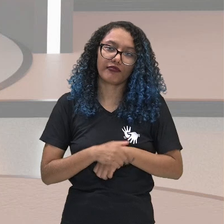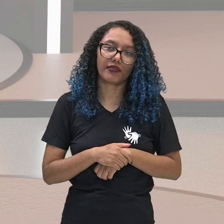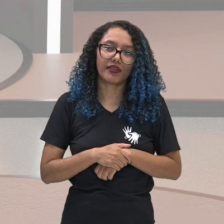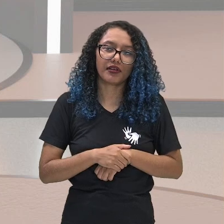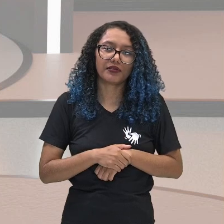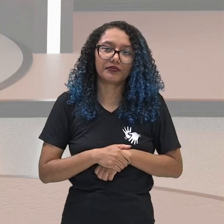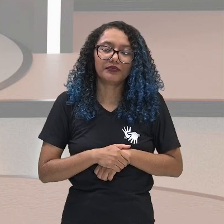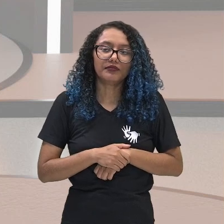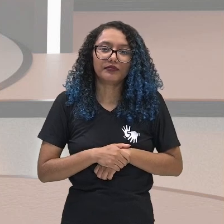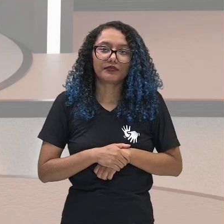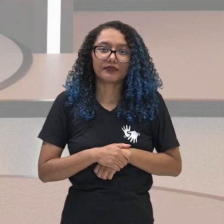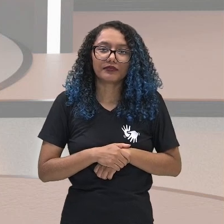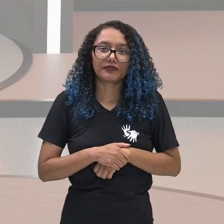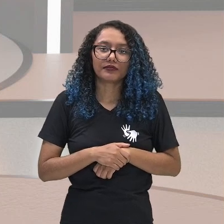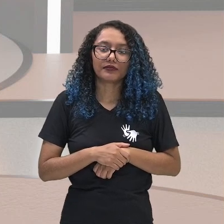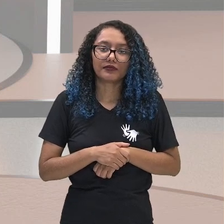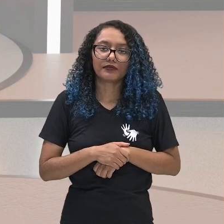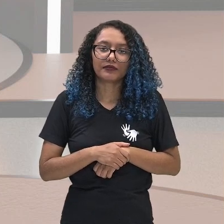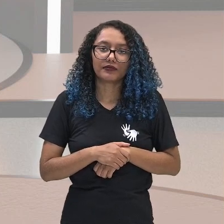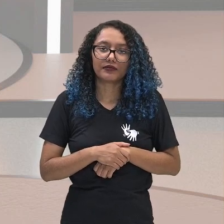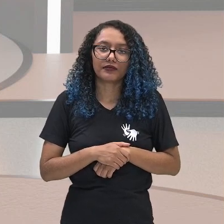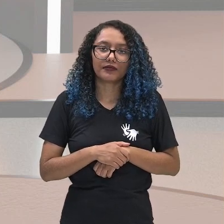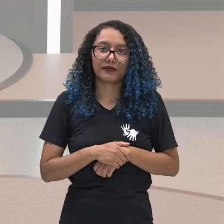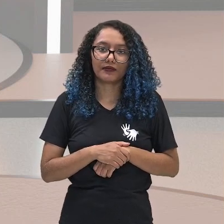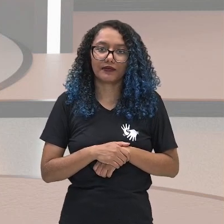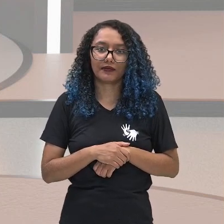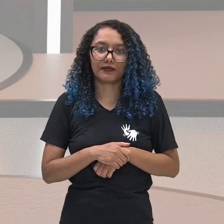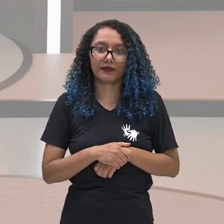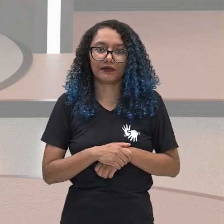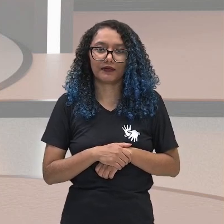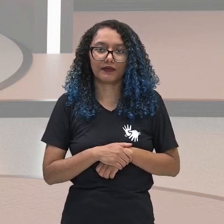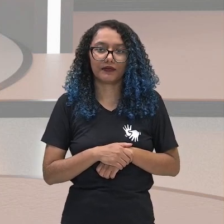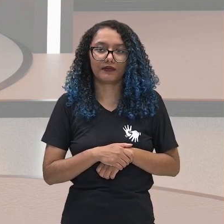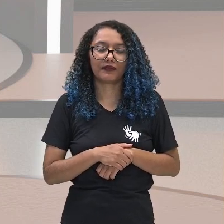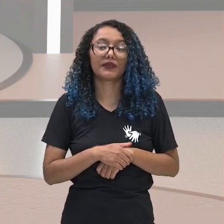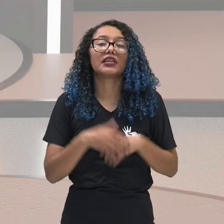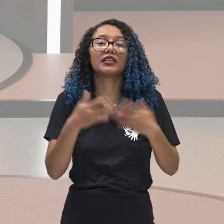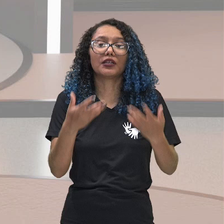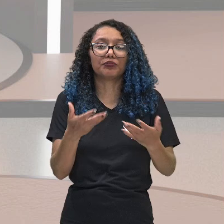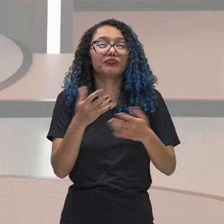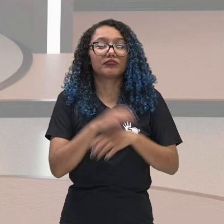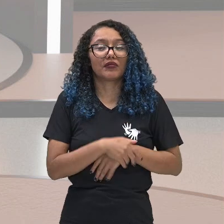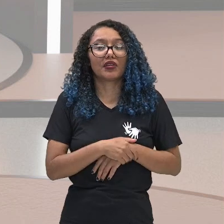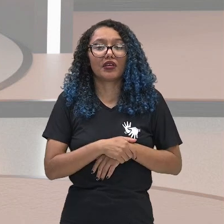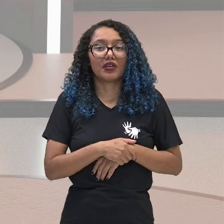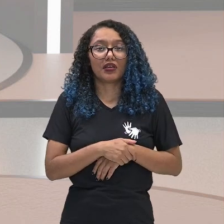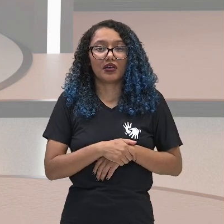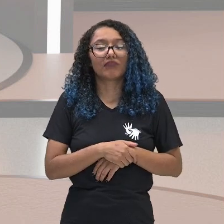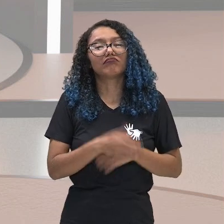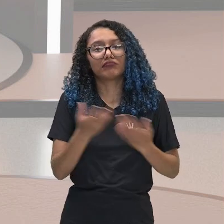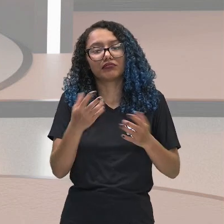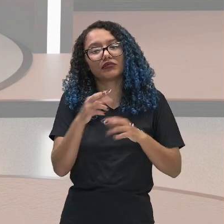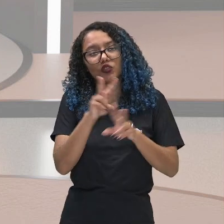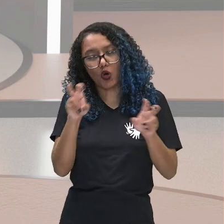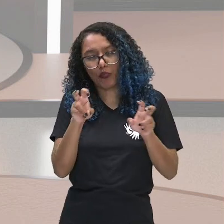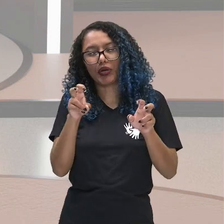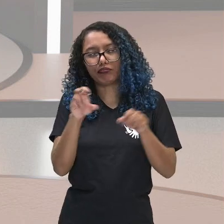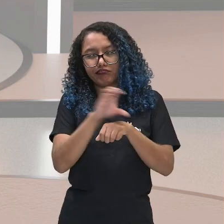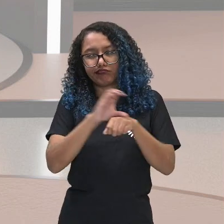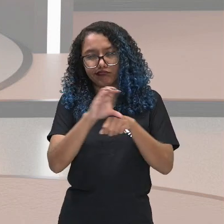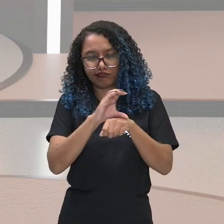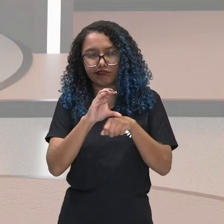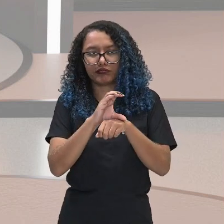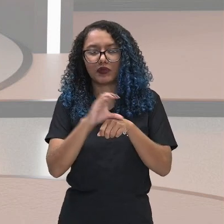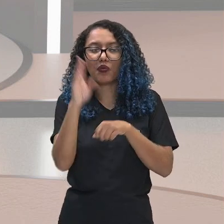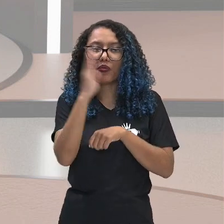gente fala, né, sobre aí a Constituição, então, do Brasil, né, inclusive a Constituição social, nós temos,